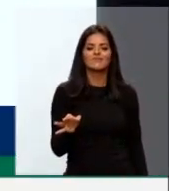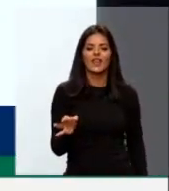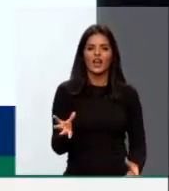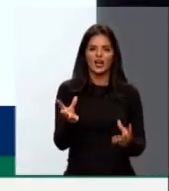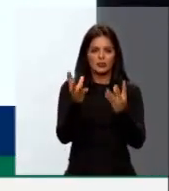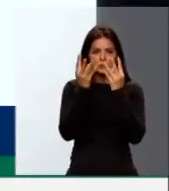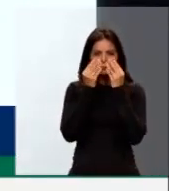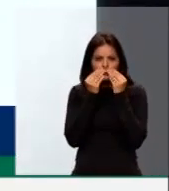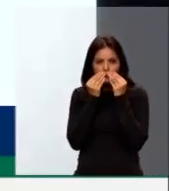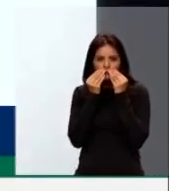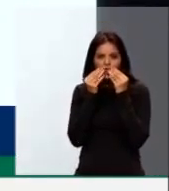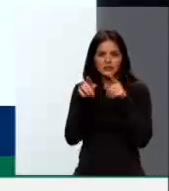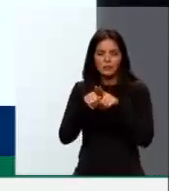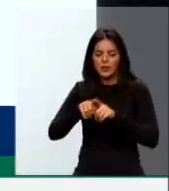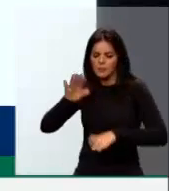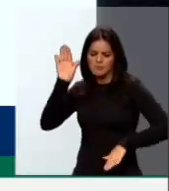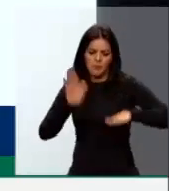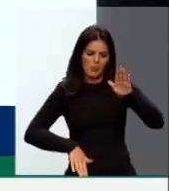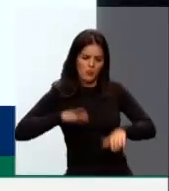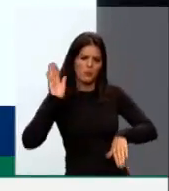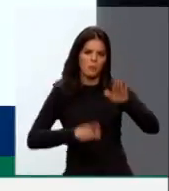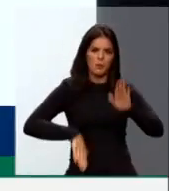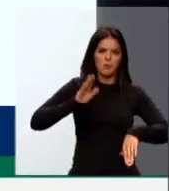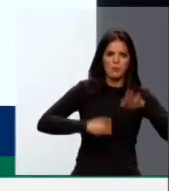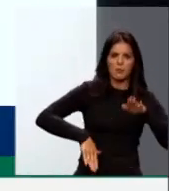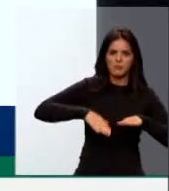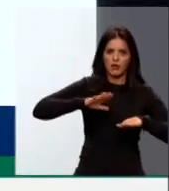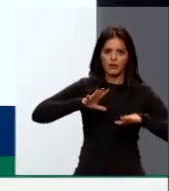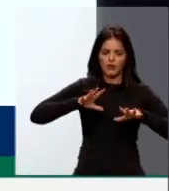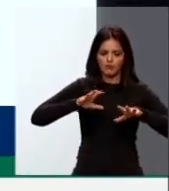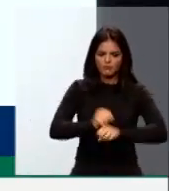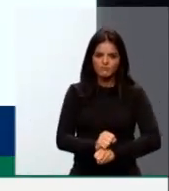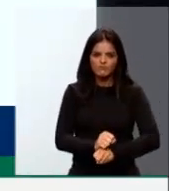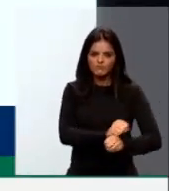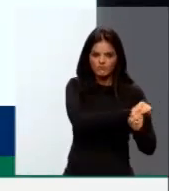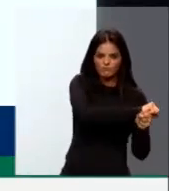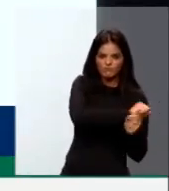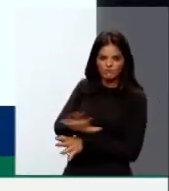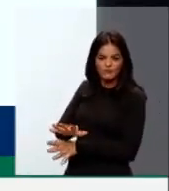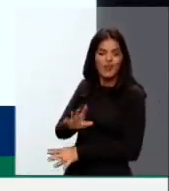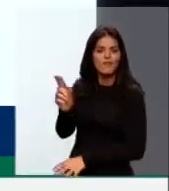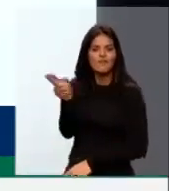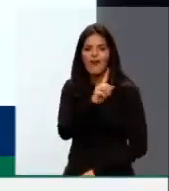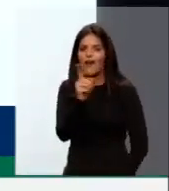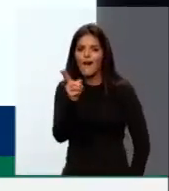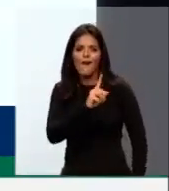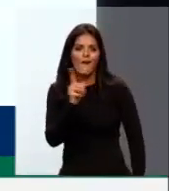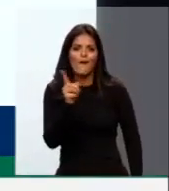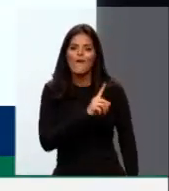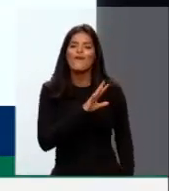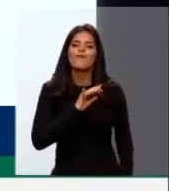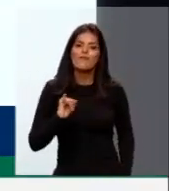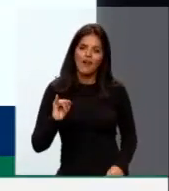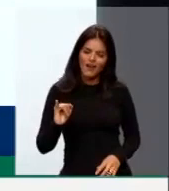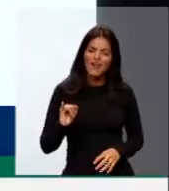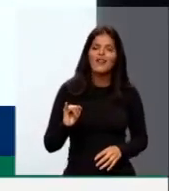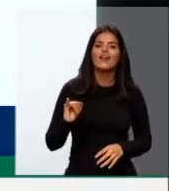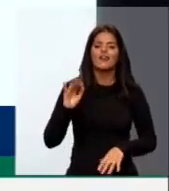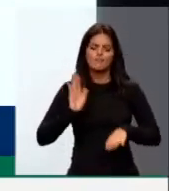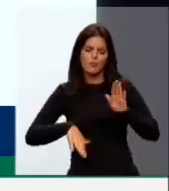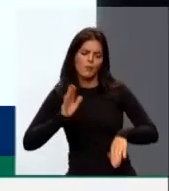calar nossos tambores, que são instrumento da resistência de nós e das que vieram antes de